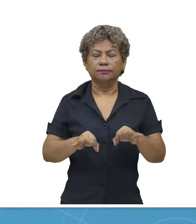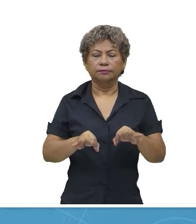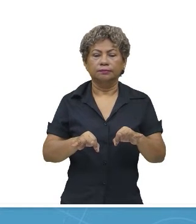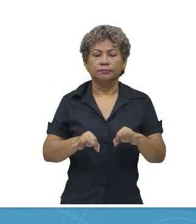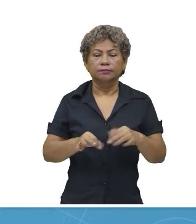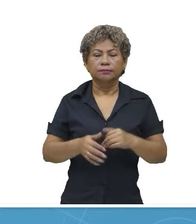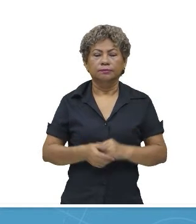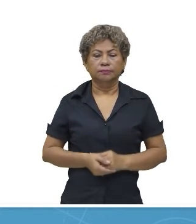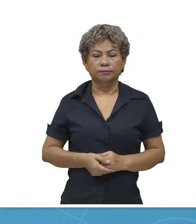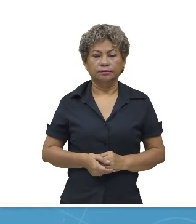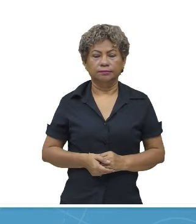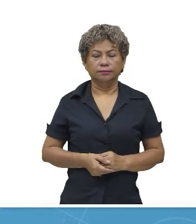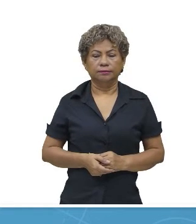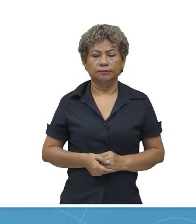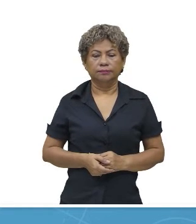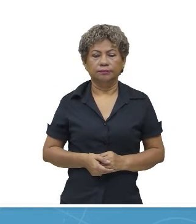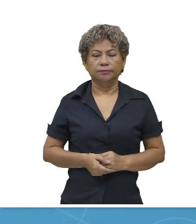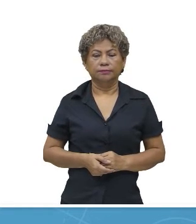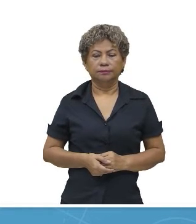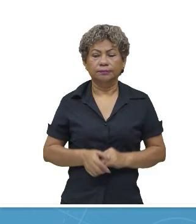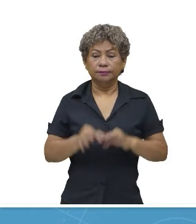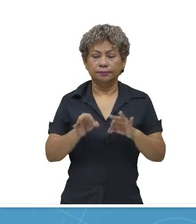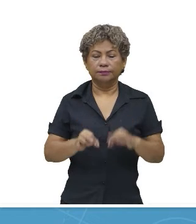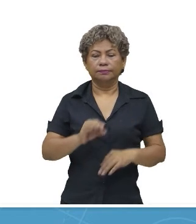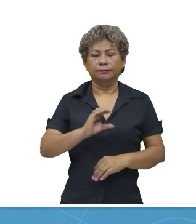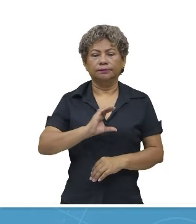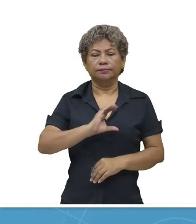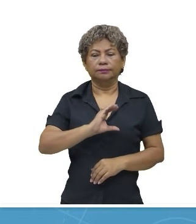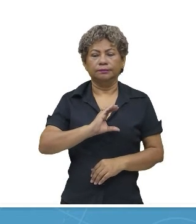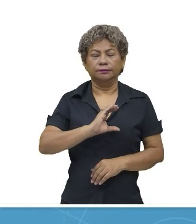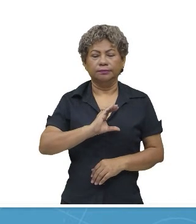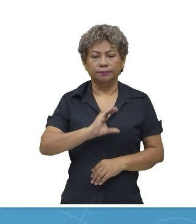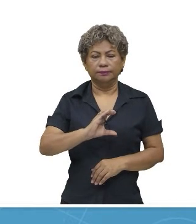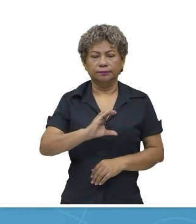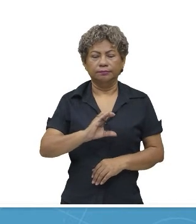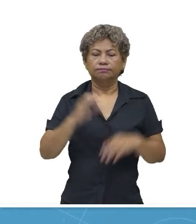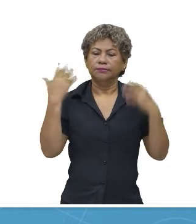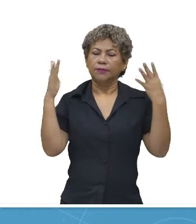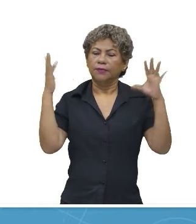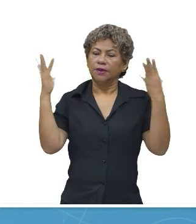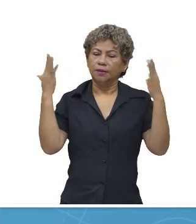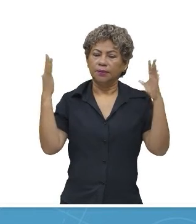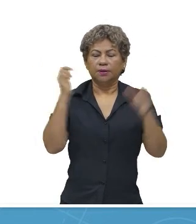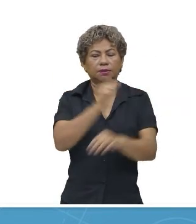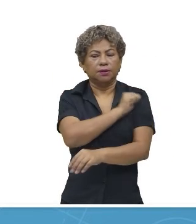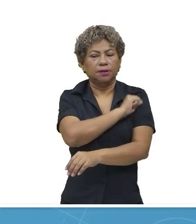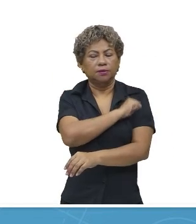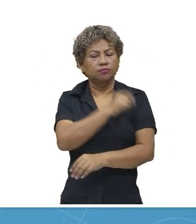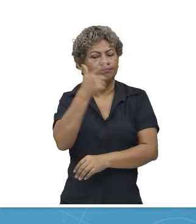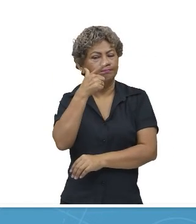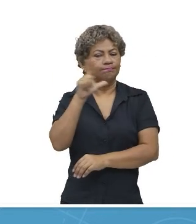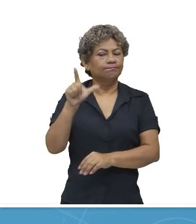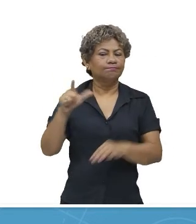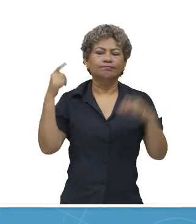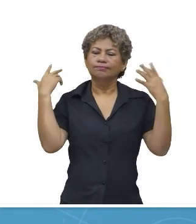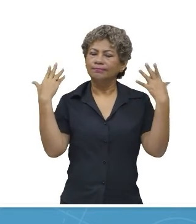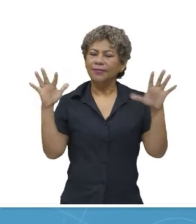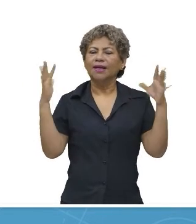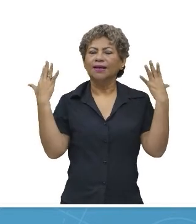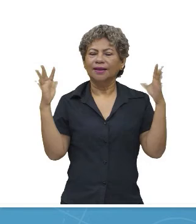Portanto, a alternativa correta, letra C. Parabéns aí vocês que acertaram, que